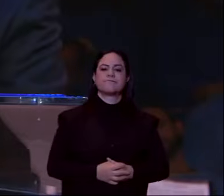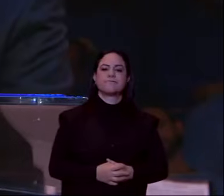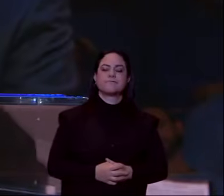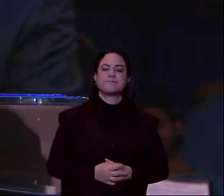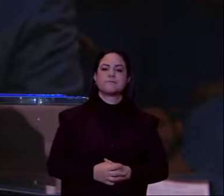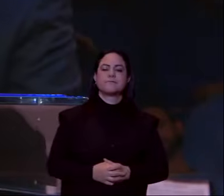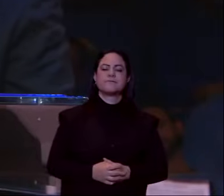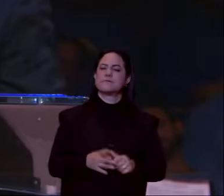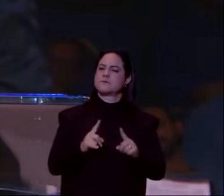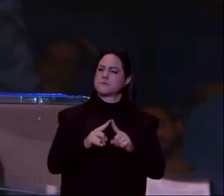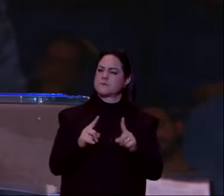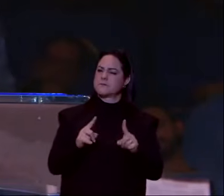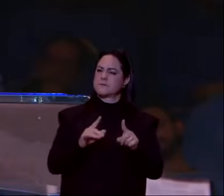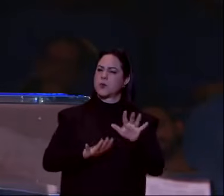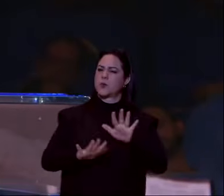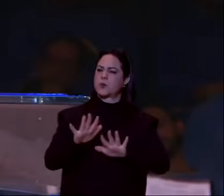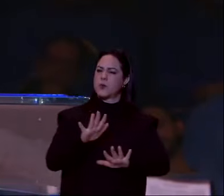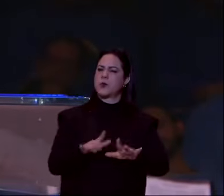Mas tome cuidado,